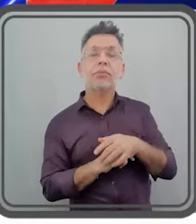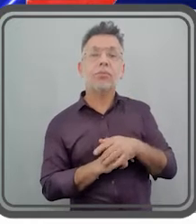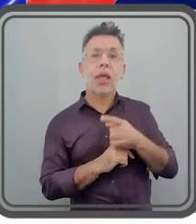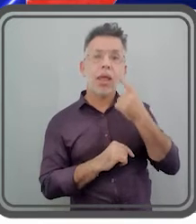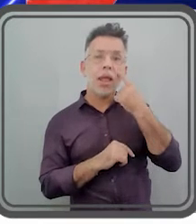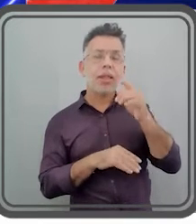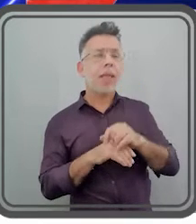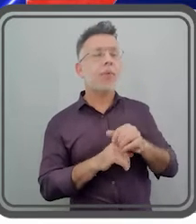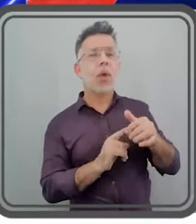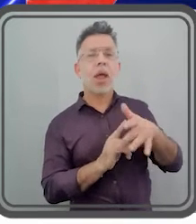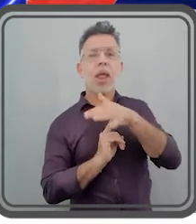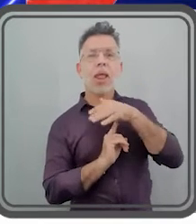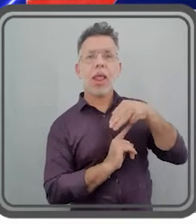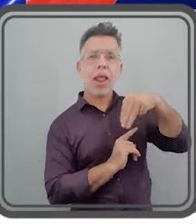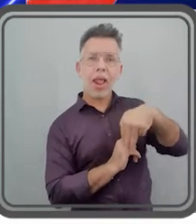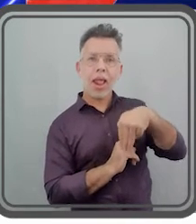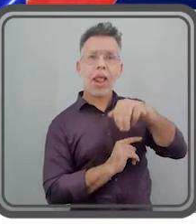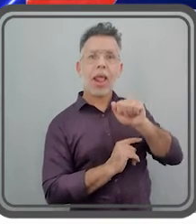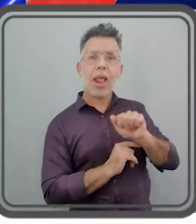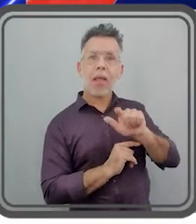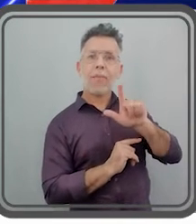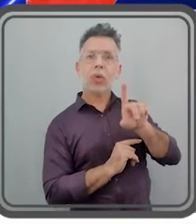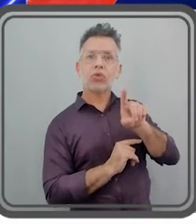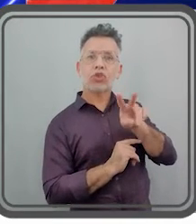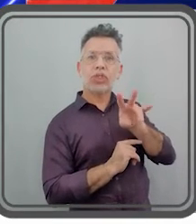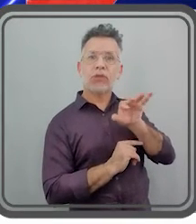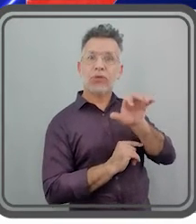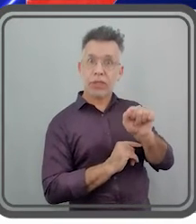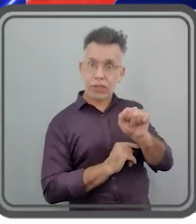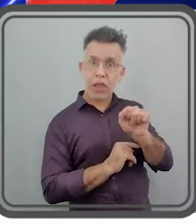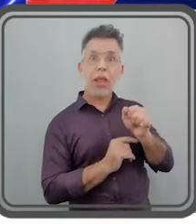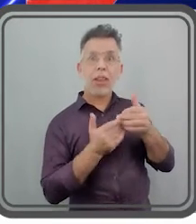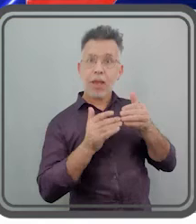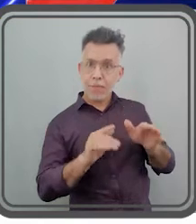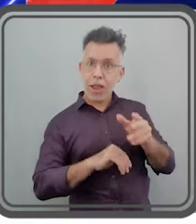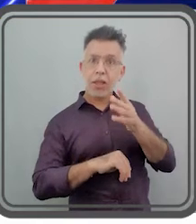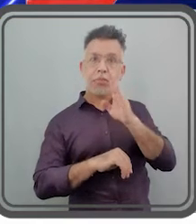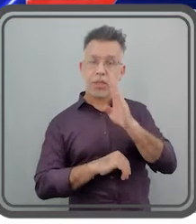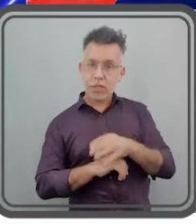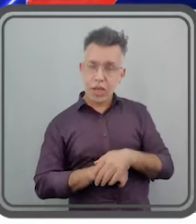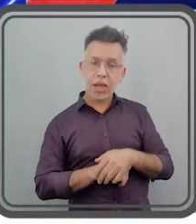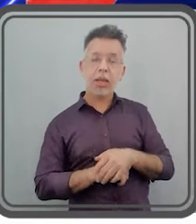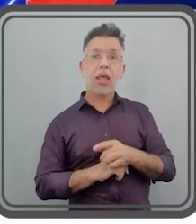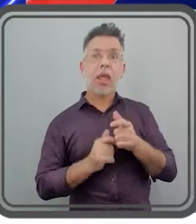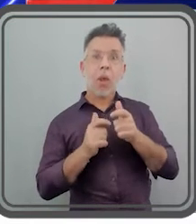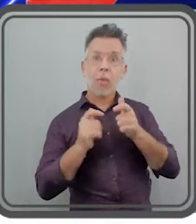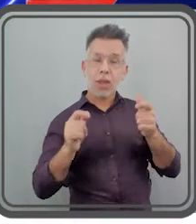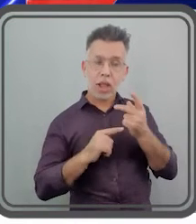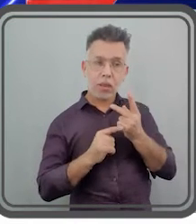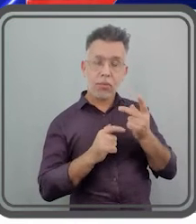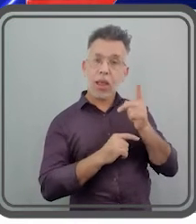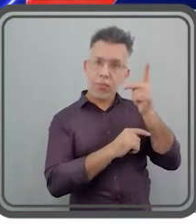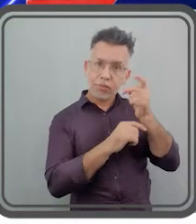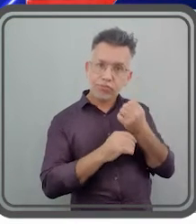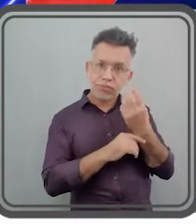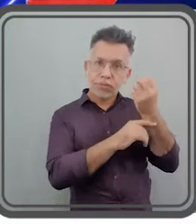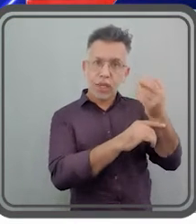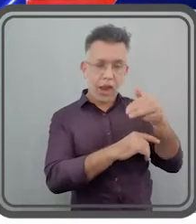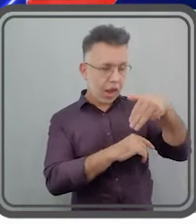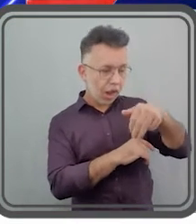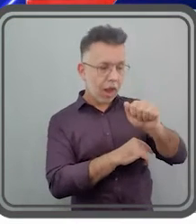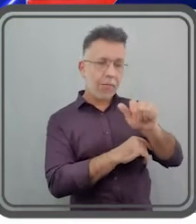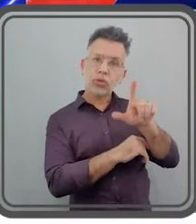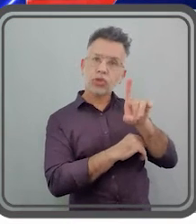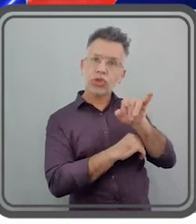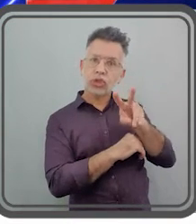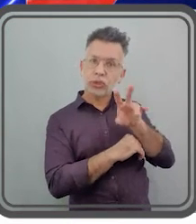sempre Maldivas é um dos destinos que tá aberto para brasileiros então no próprio ar quente também notou um aumento de busca para Maldivas e alguns